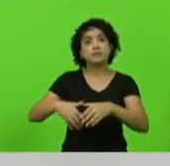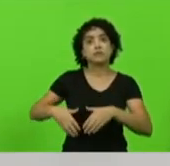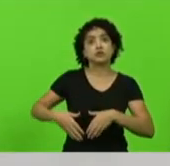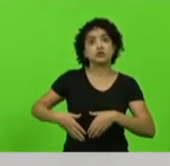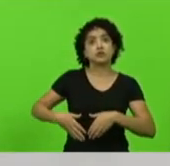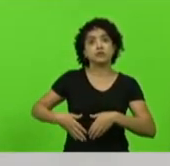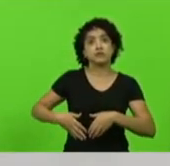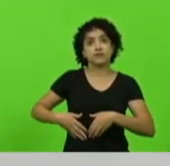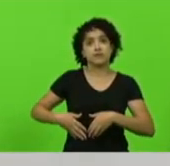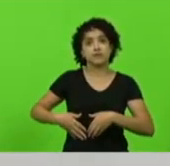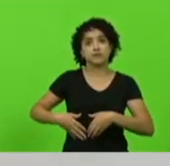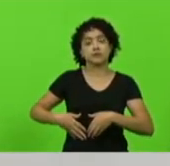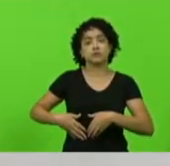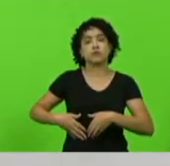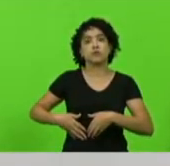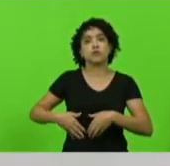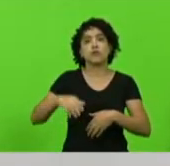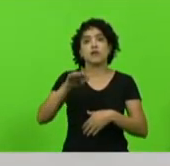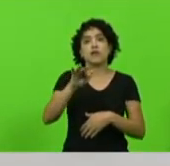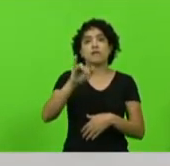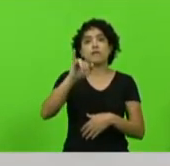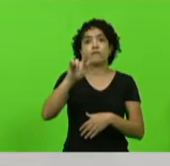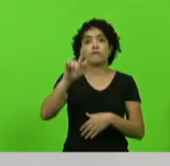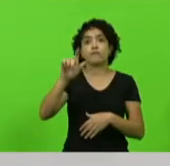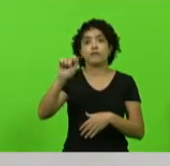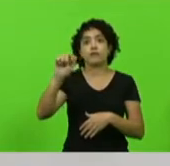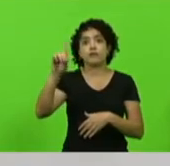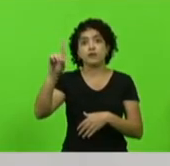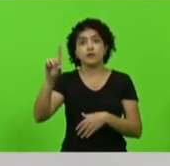O meu amigo Berbigão,